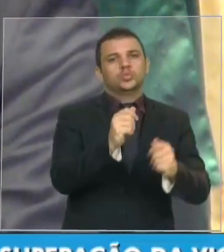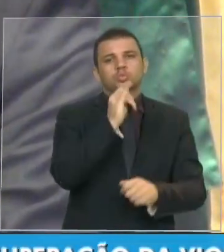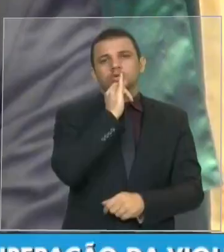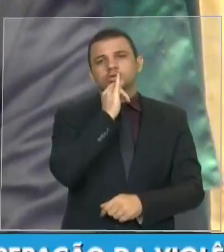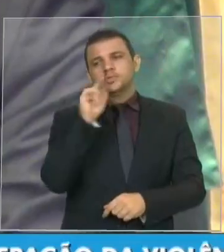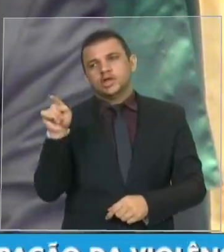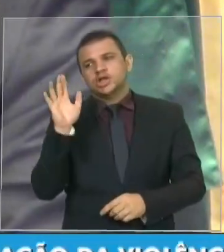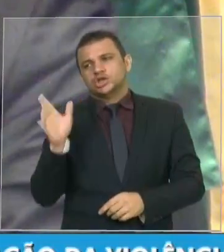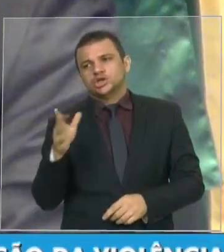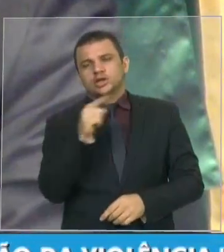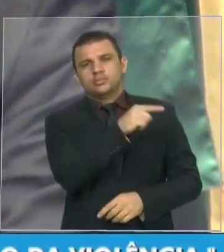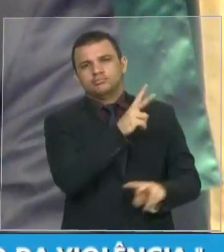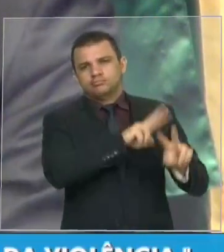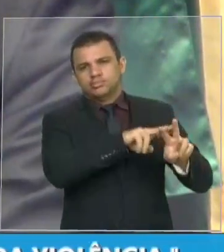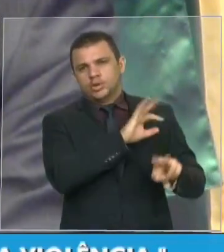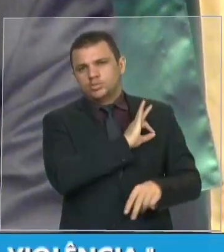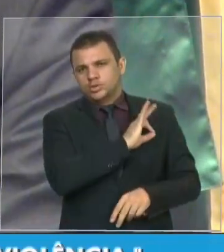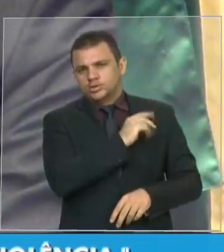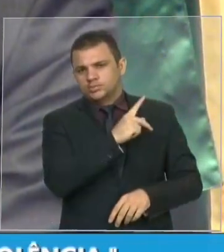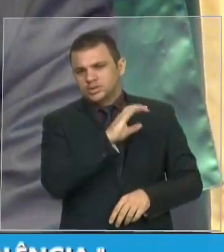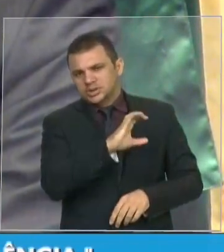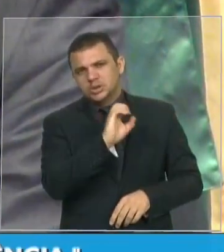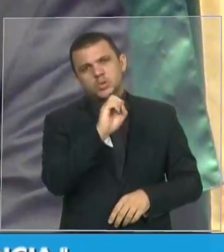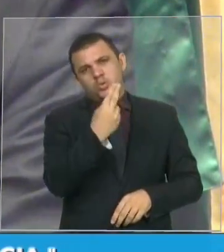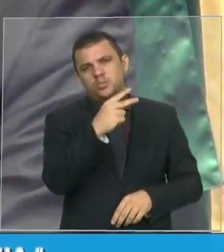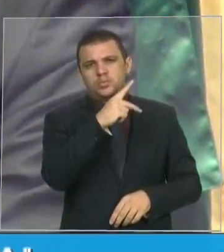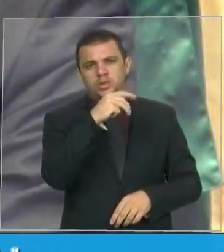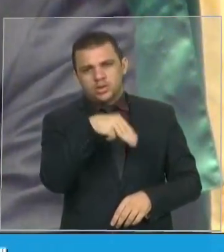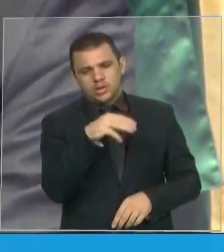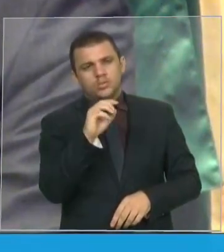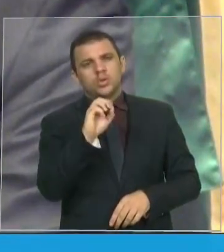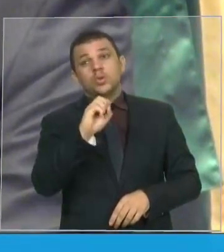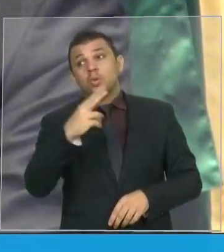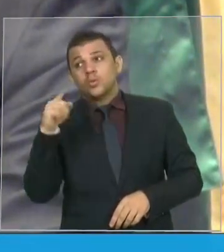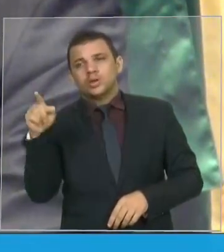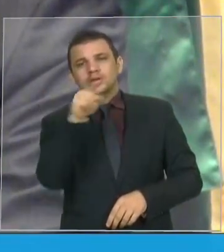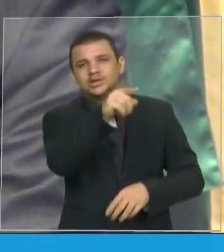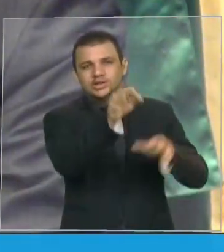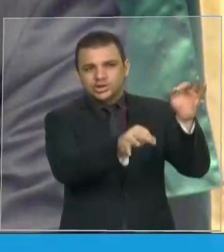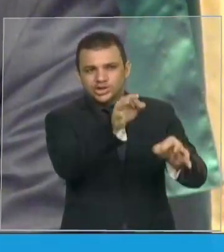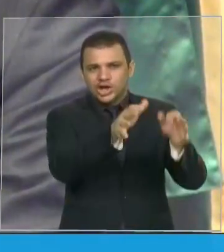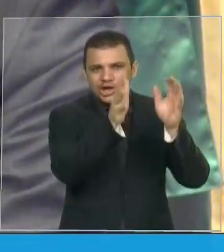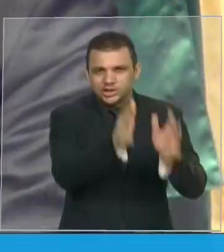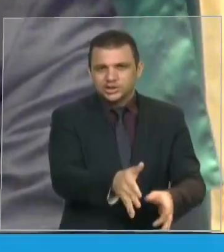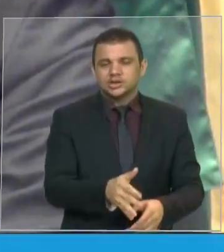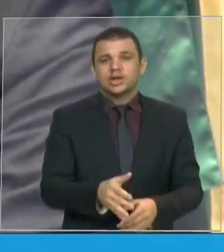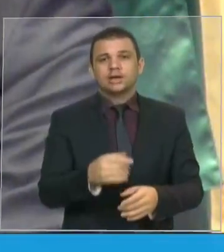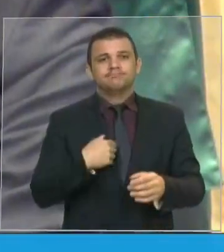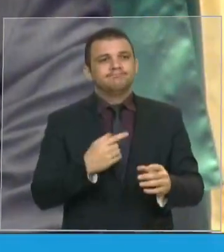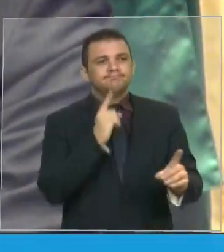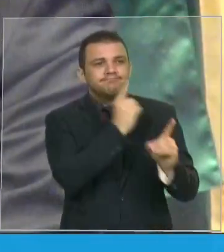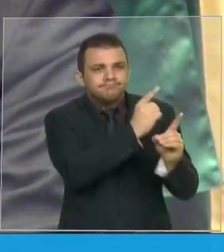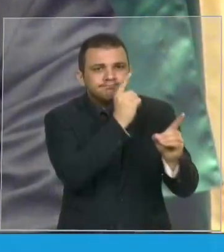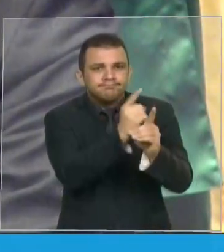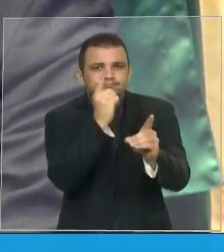exemplo. Isso é importantíssimo. Nós não temos, até então, nós não tínhamos dados